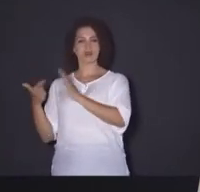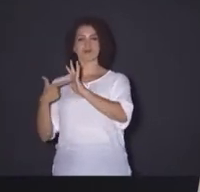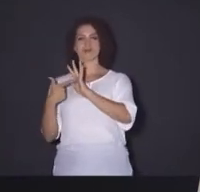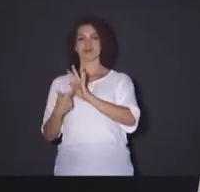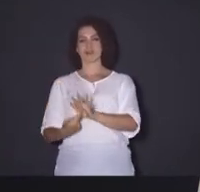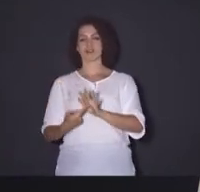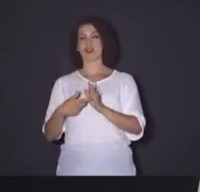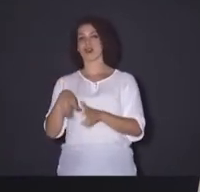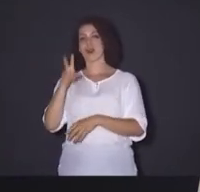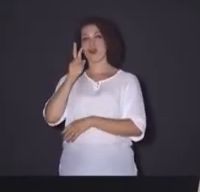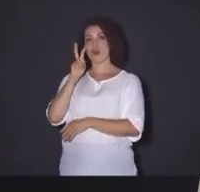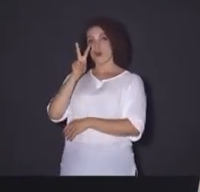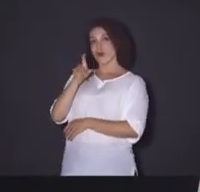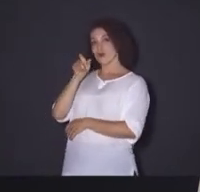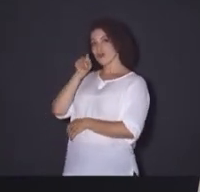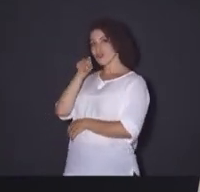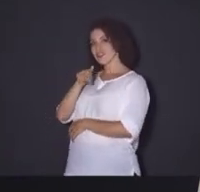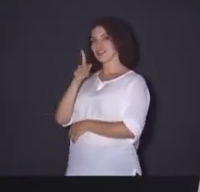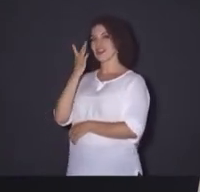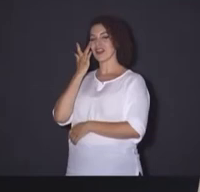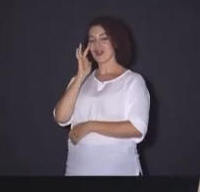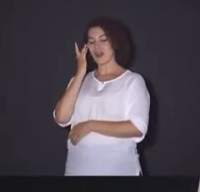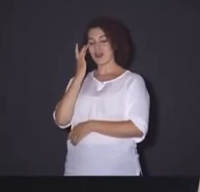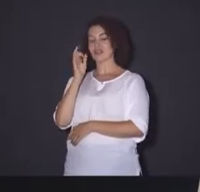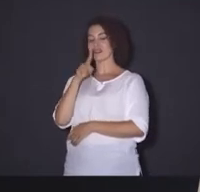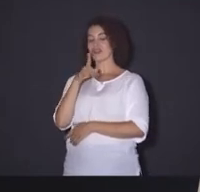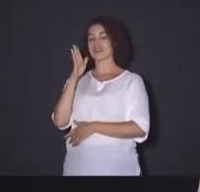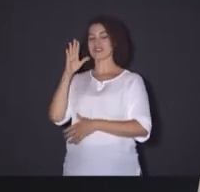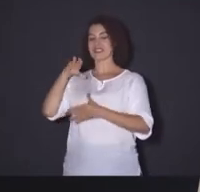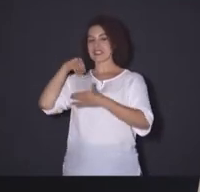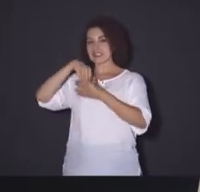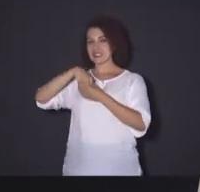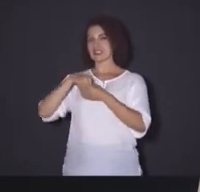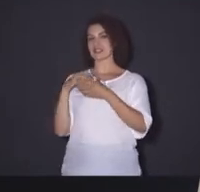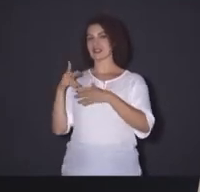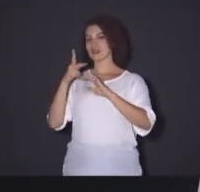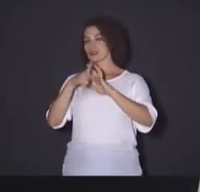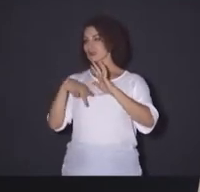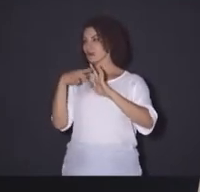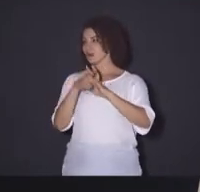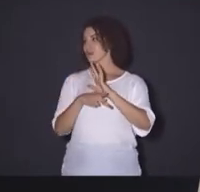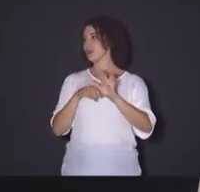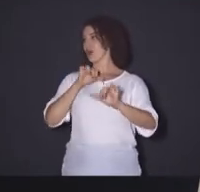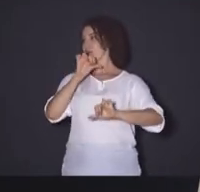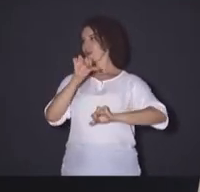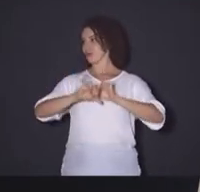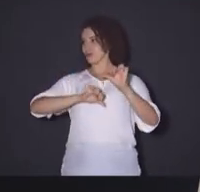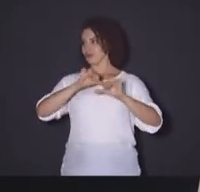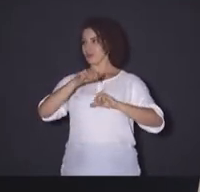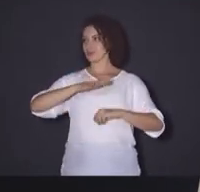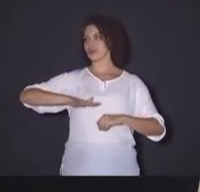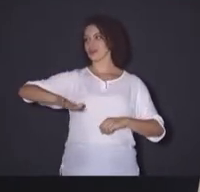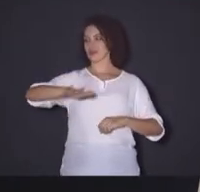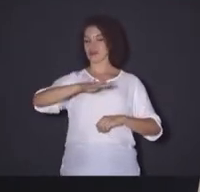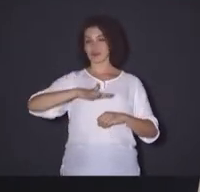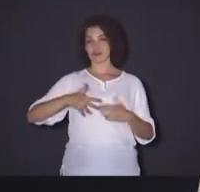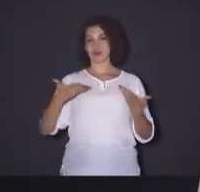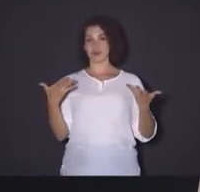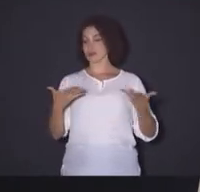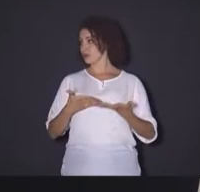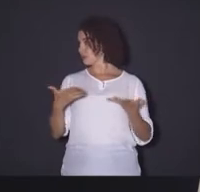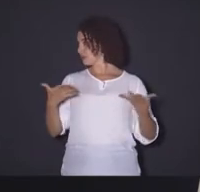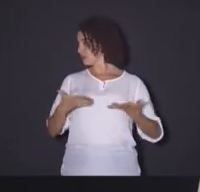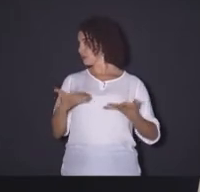eu sei que você faz parte de um projeto líder chamado Cria e Entende, totalmente o que eu estou falando. É a modificação, inclusive, do espaço. Hoje,